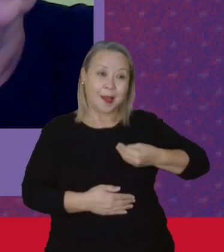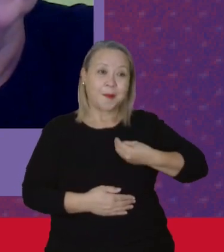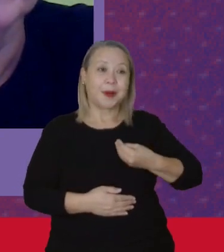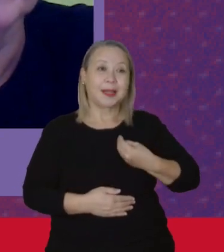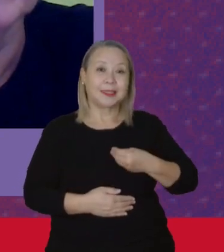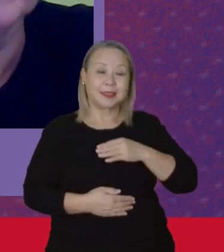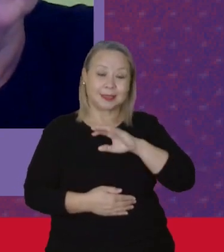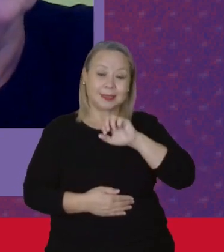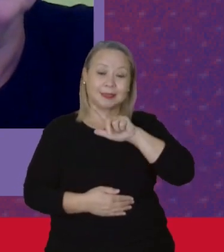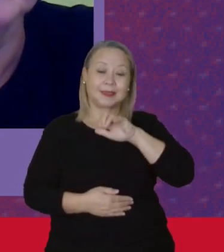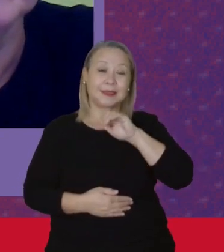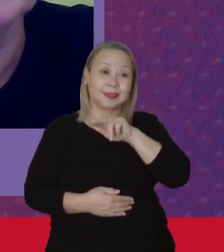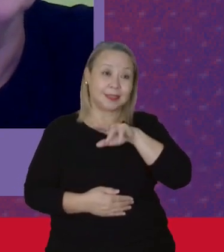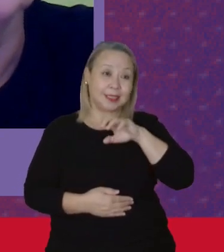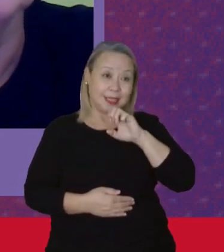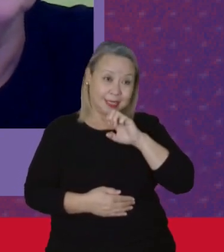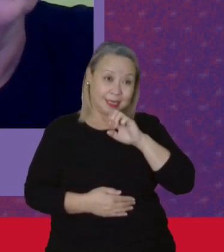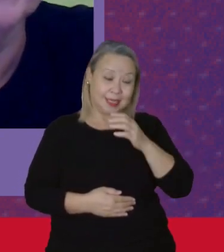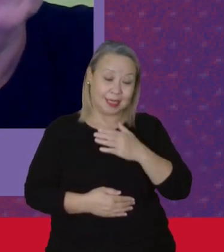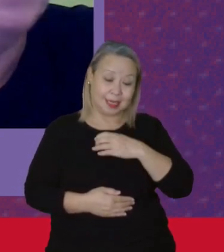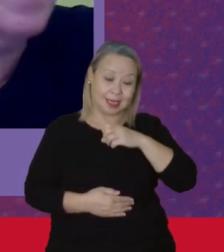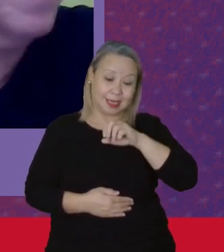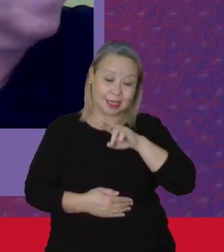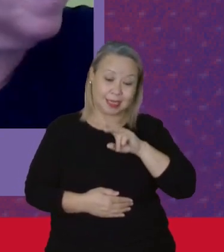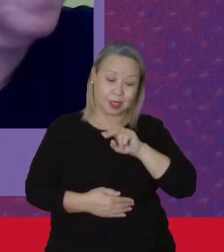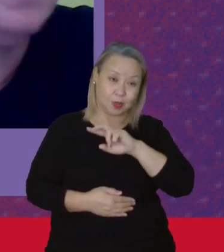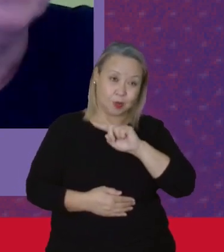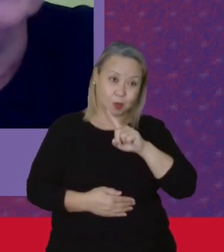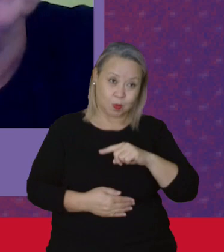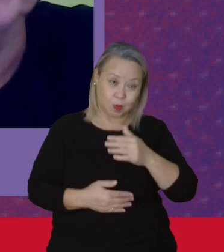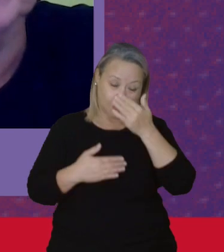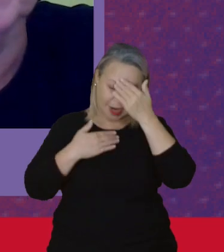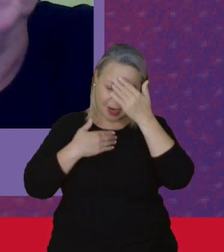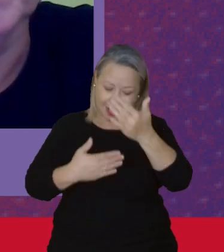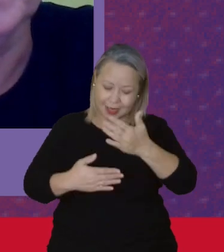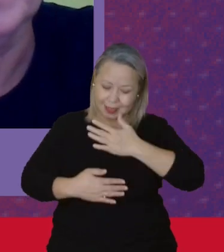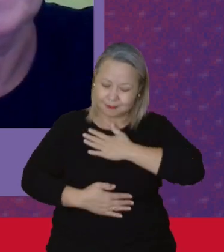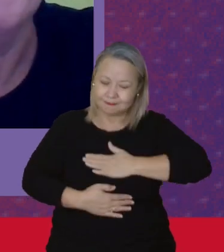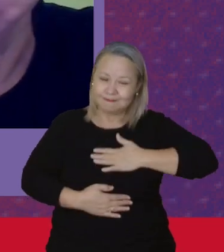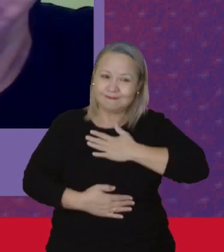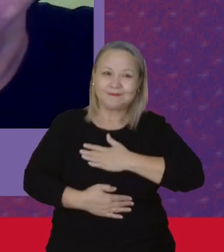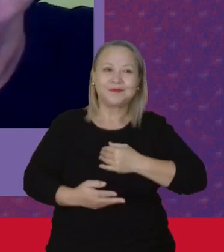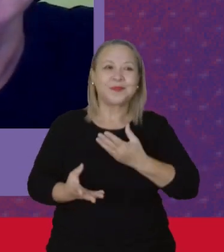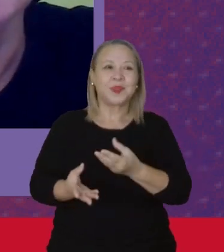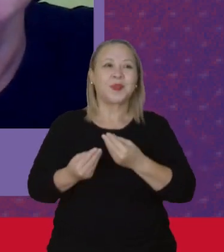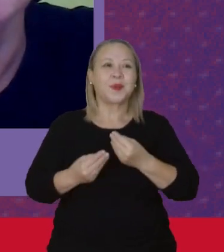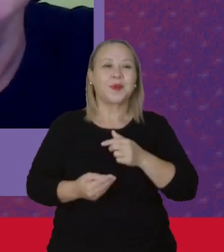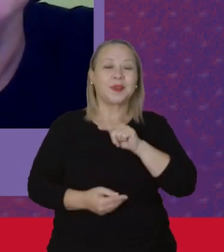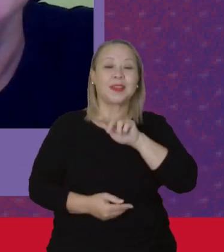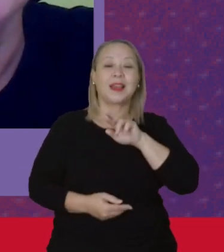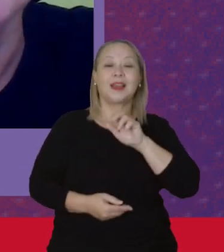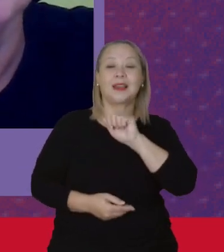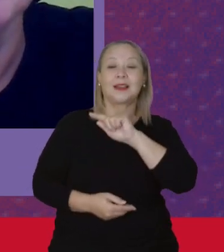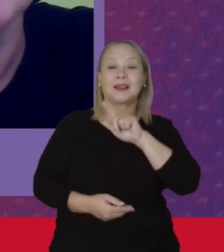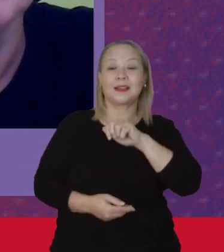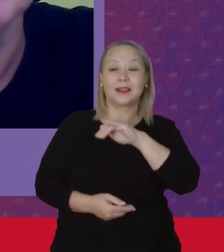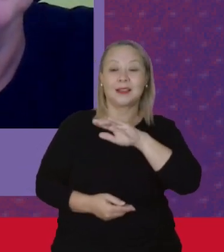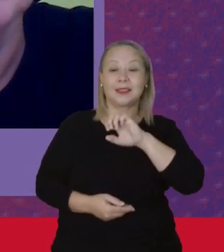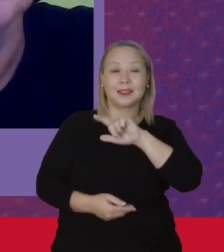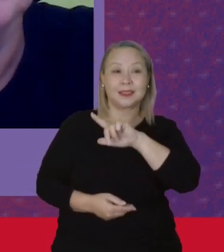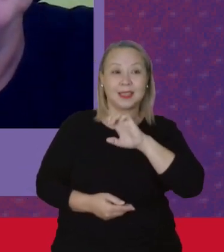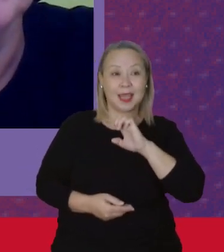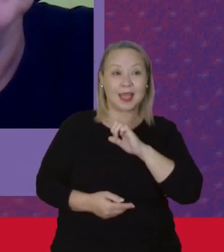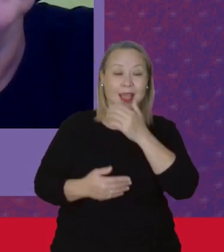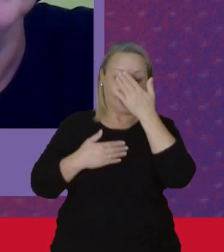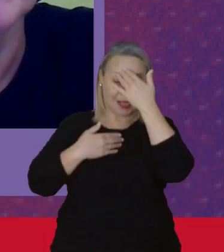da Eliane Cruz, agradecer demais a presença da Graziele Tagliamento, agradecer